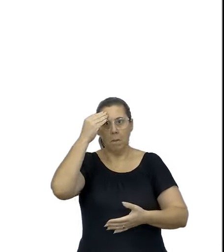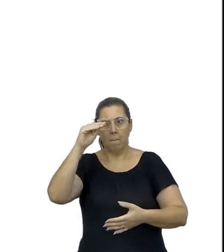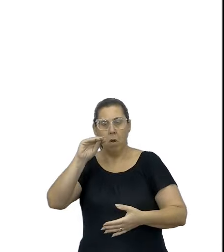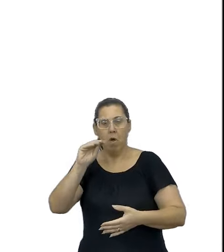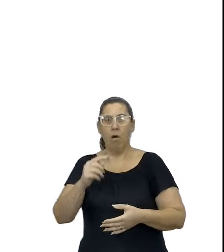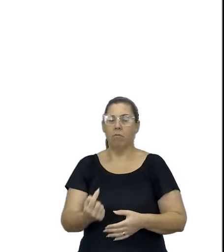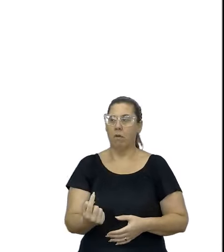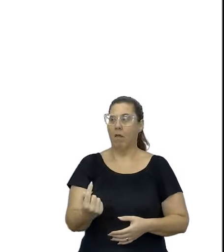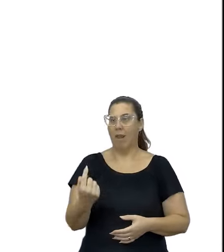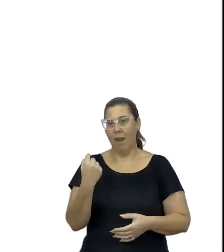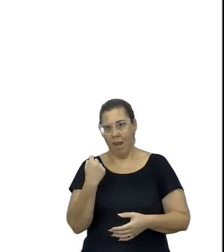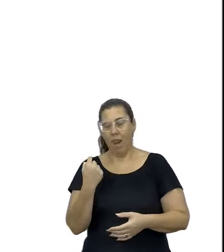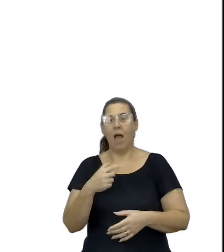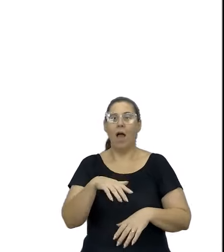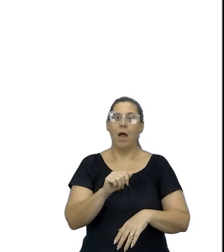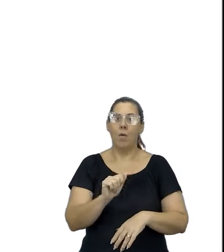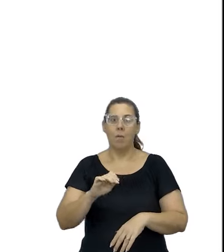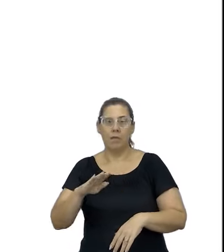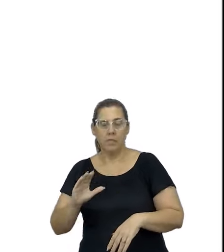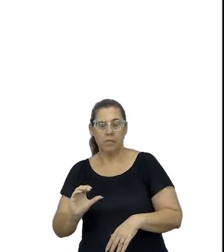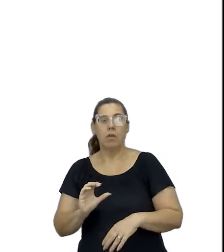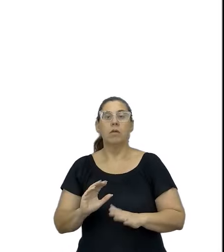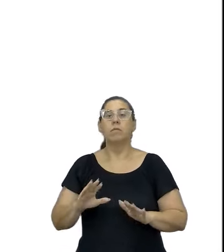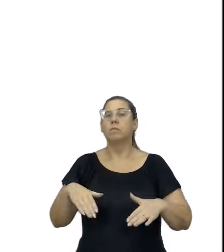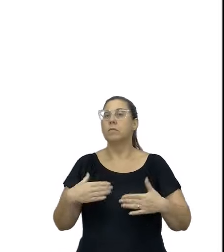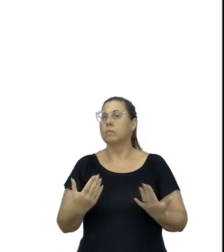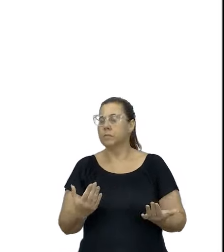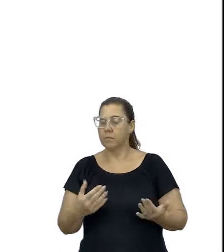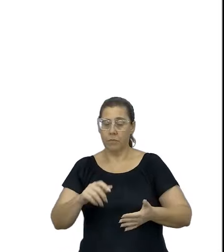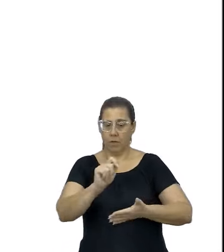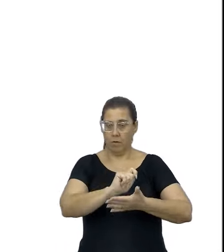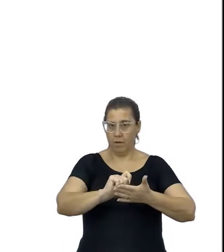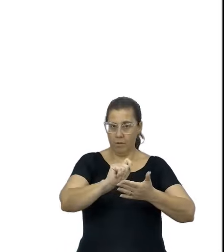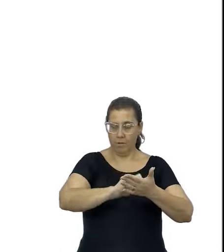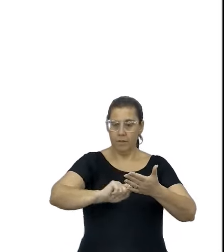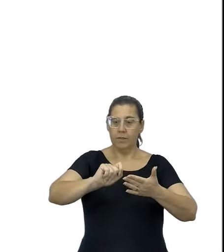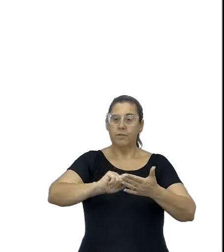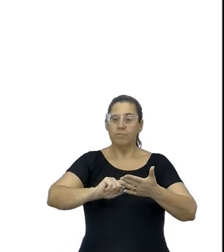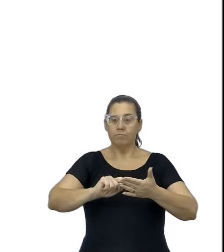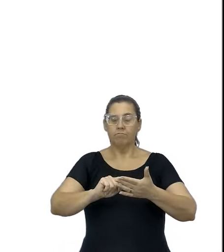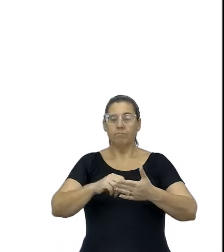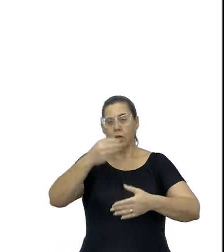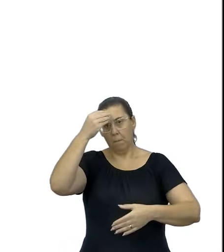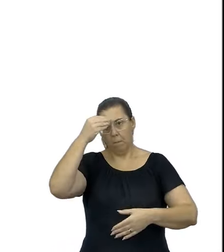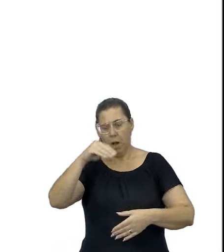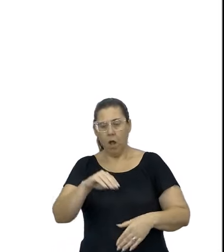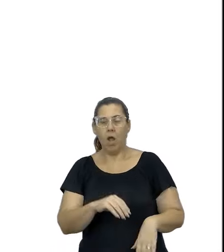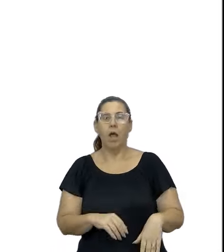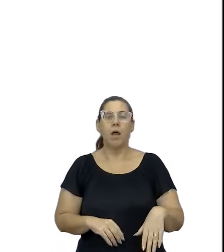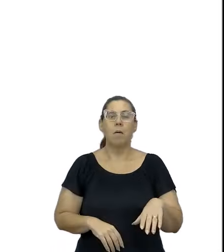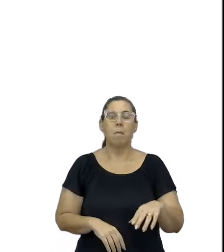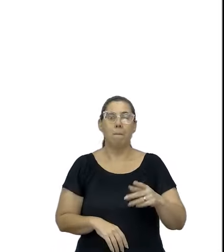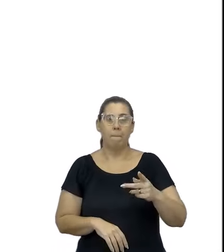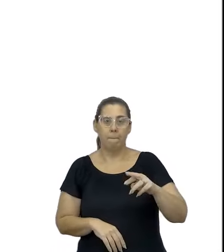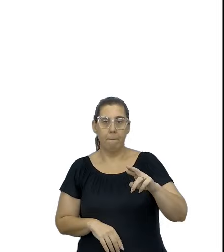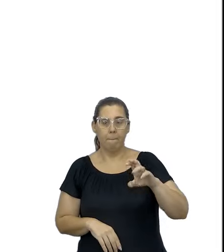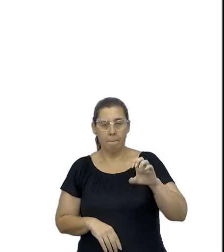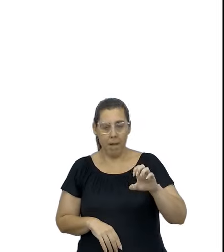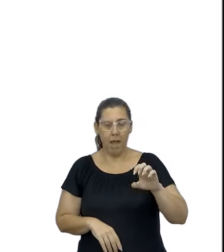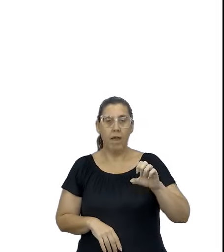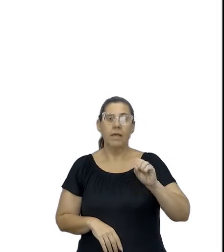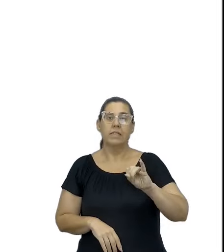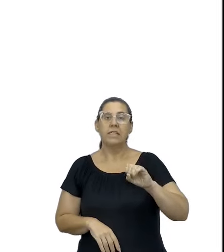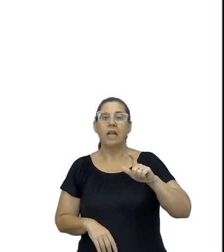silábica alfabética ou alfabética. Para aquele cuja escrita seguia por hipóteses silábicas ou pré-silábicas, é